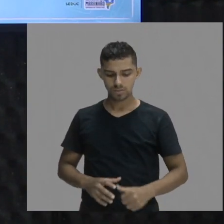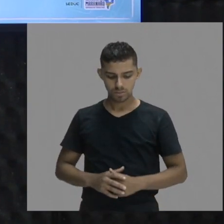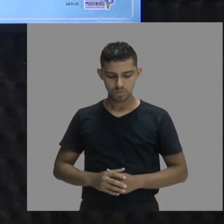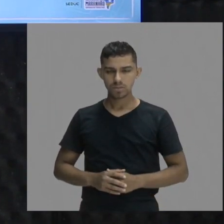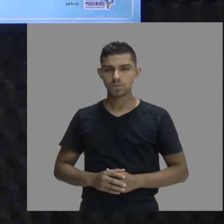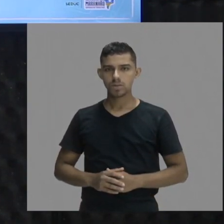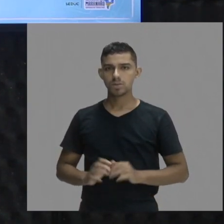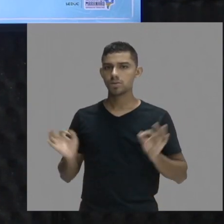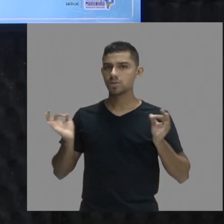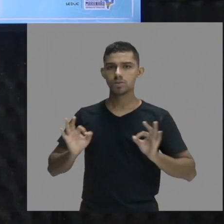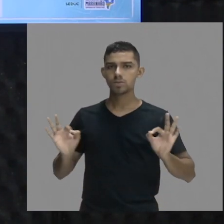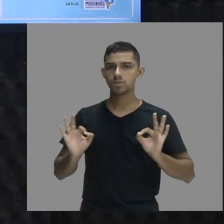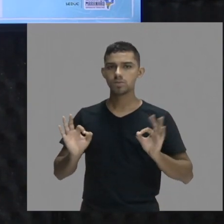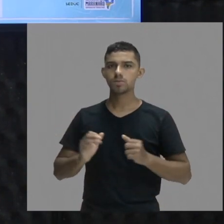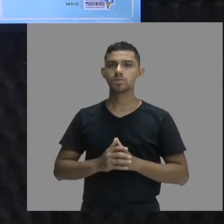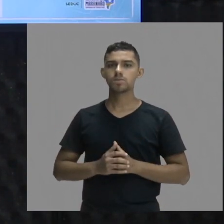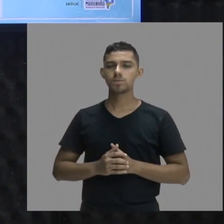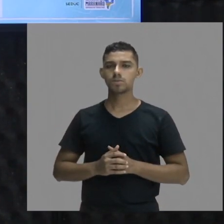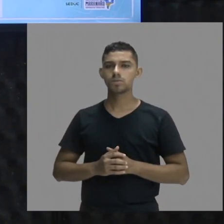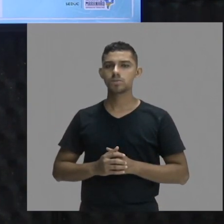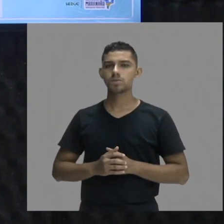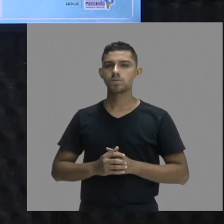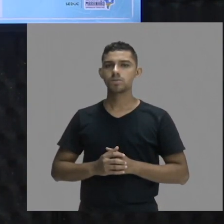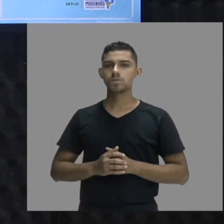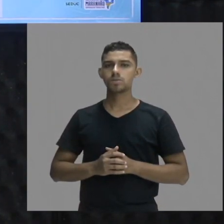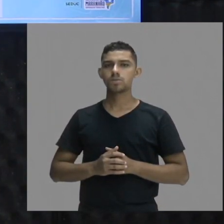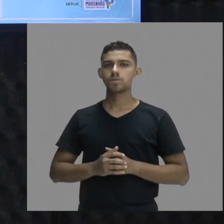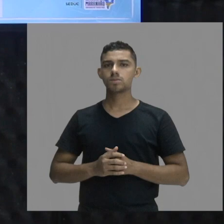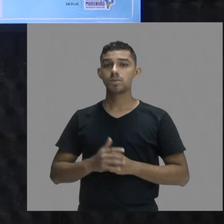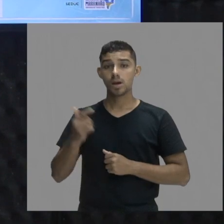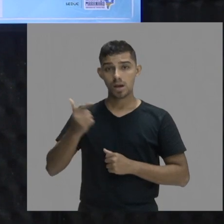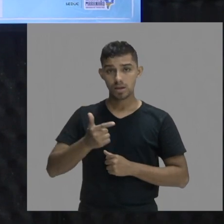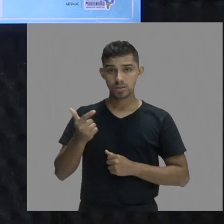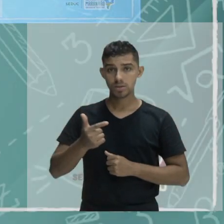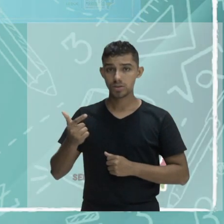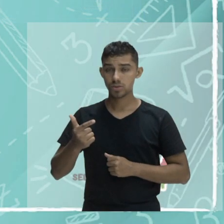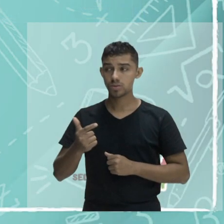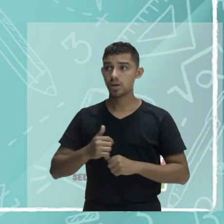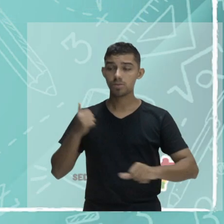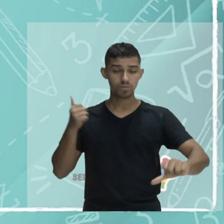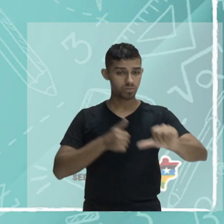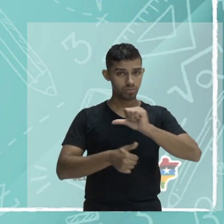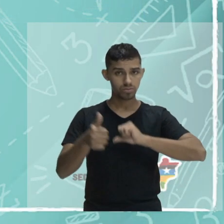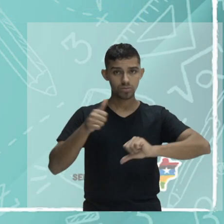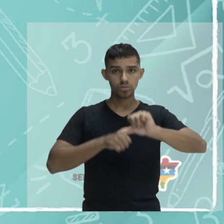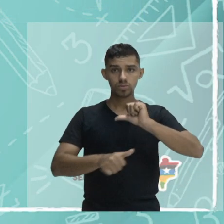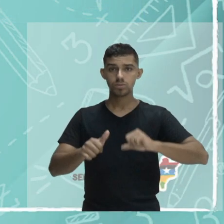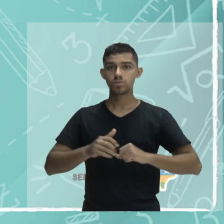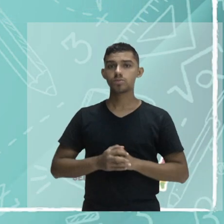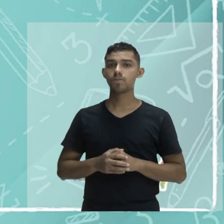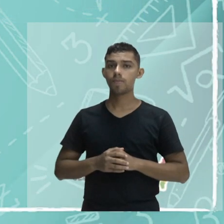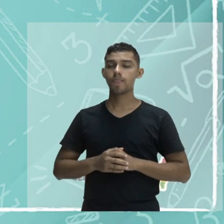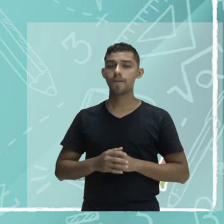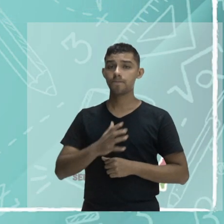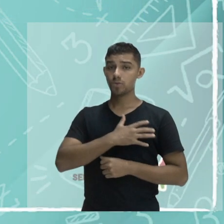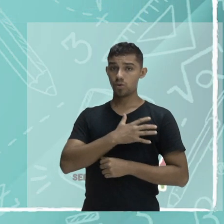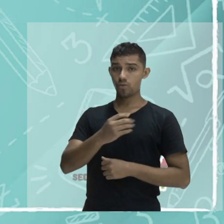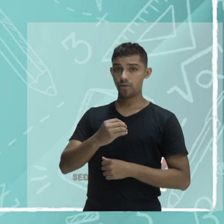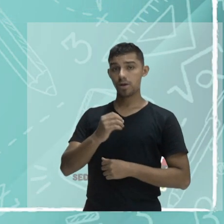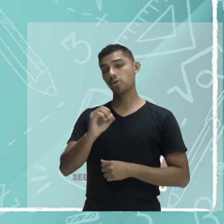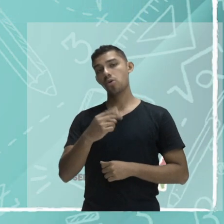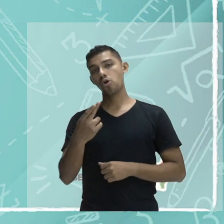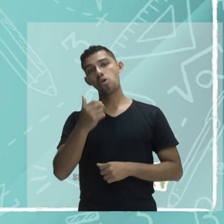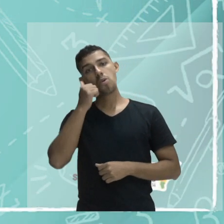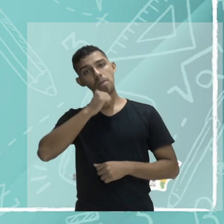permite. Tá? A segunda, aqui mudou. A função que associa o filho à mãe. Então,